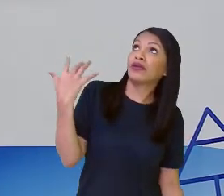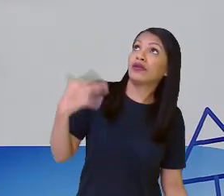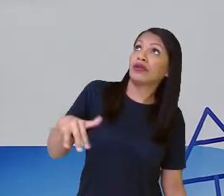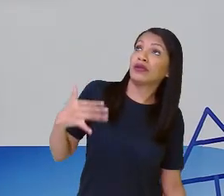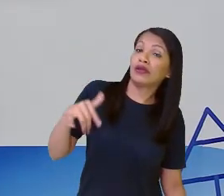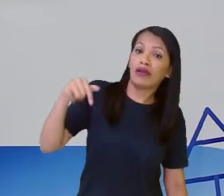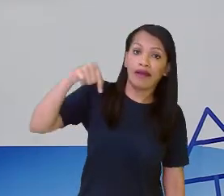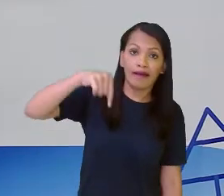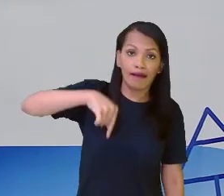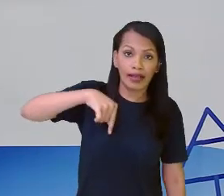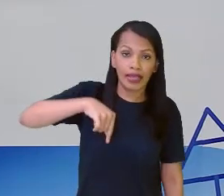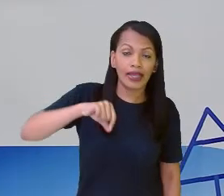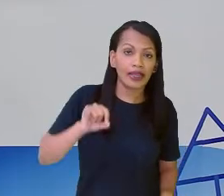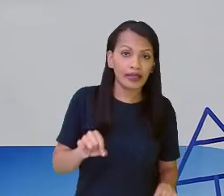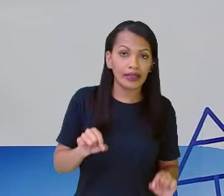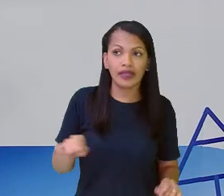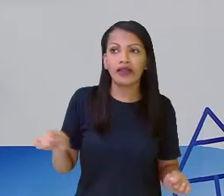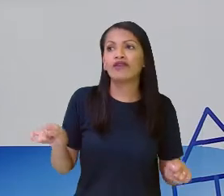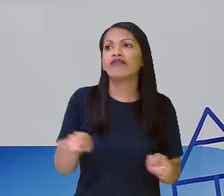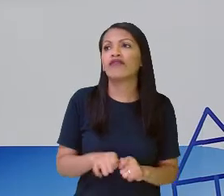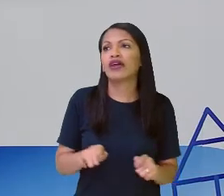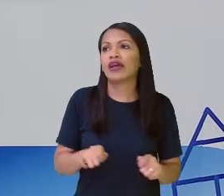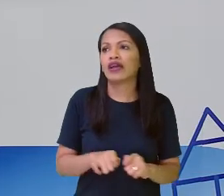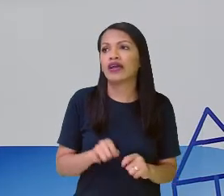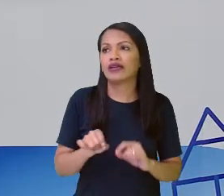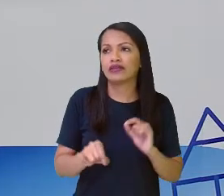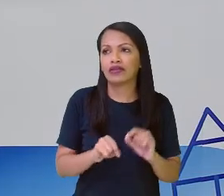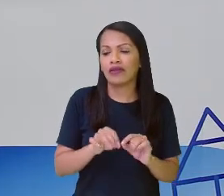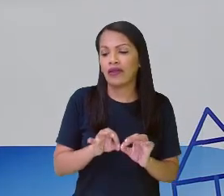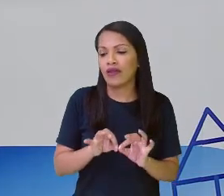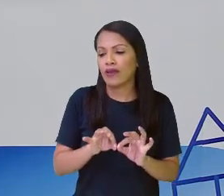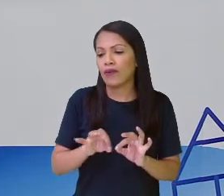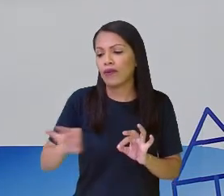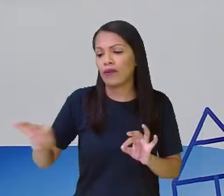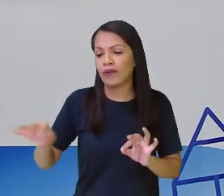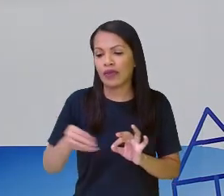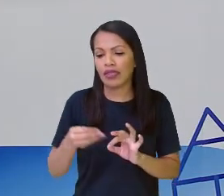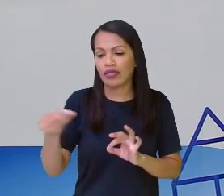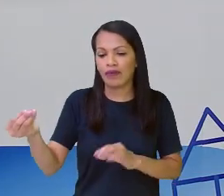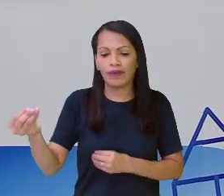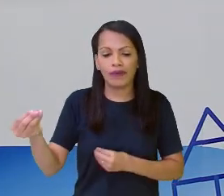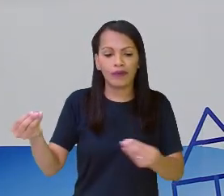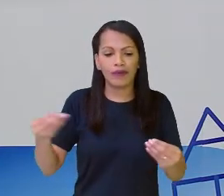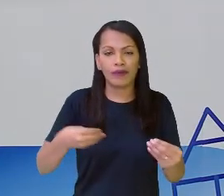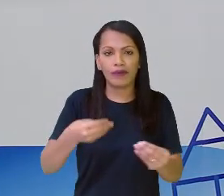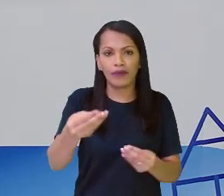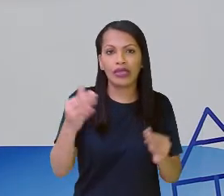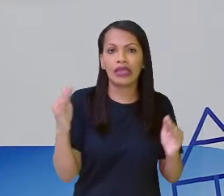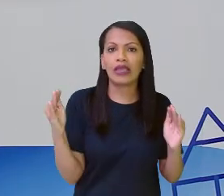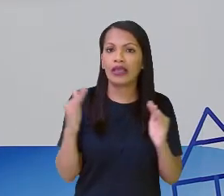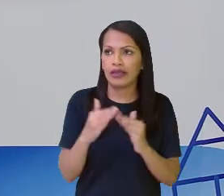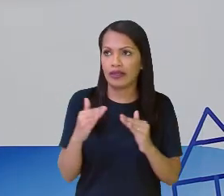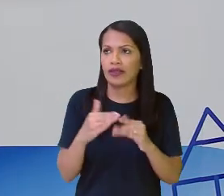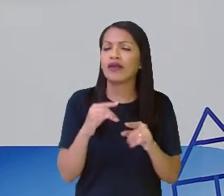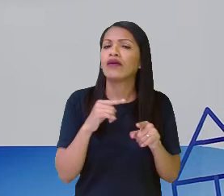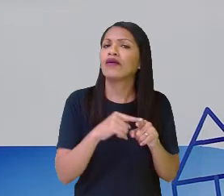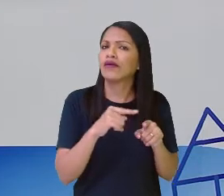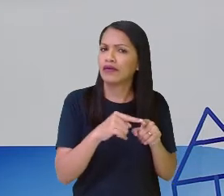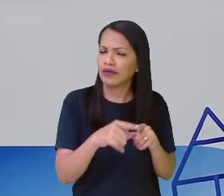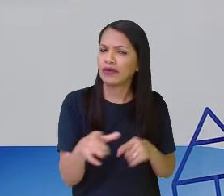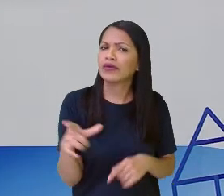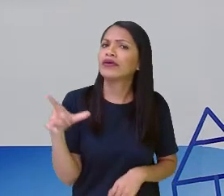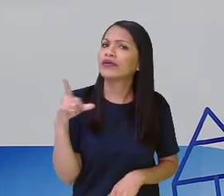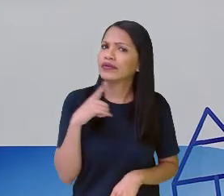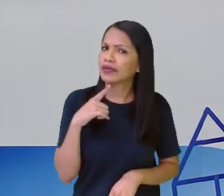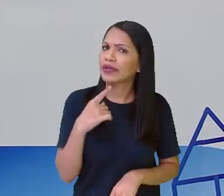aqui normalmente são as que fazem a distribuição para as casas, tá? Todo bairro provavelmente deve ter